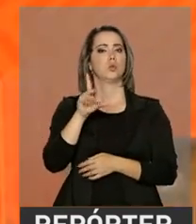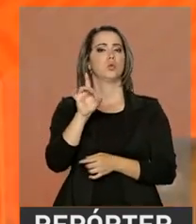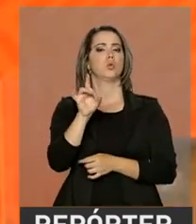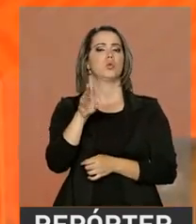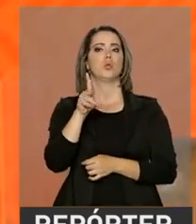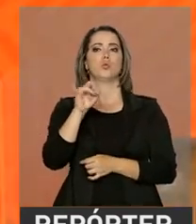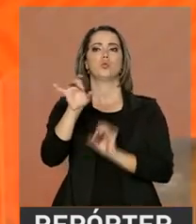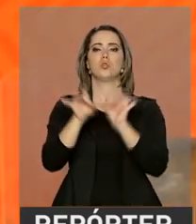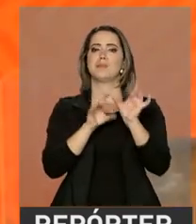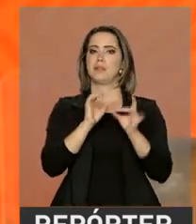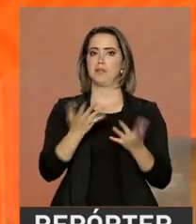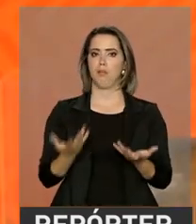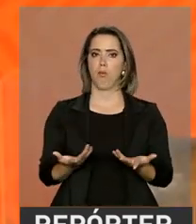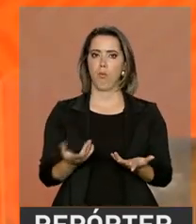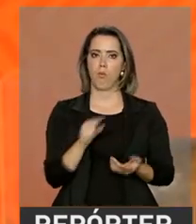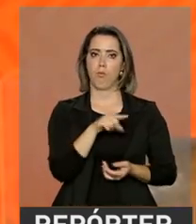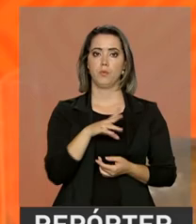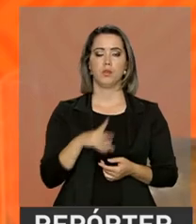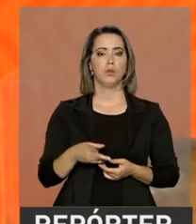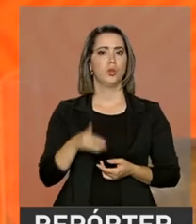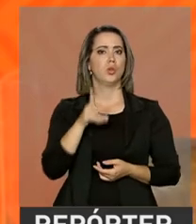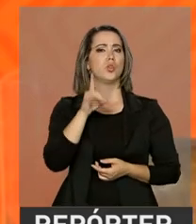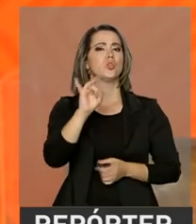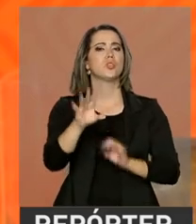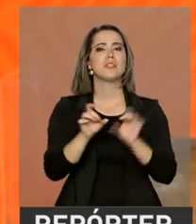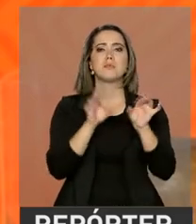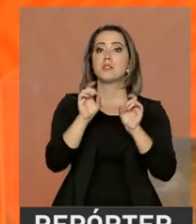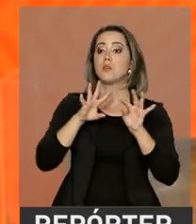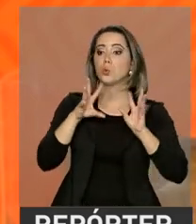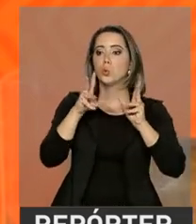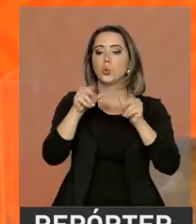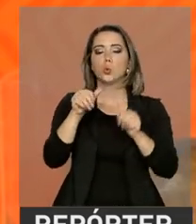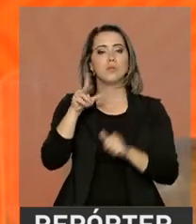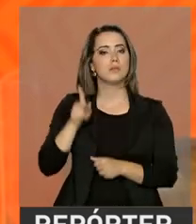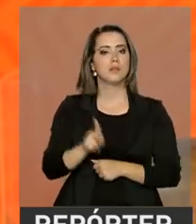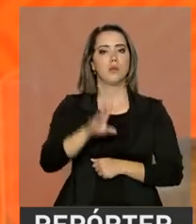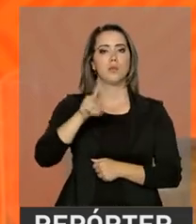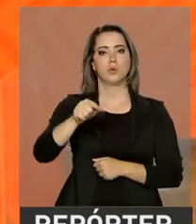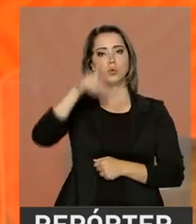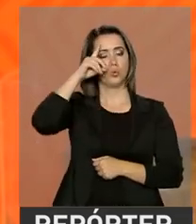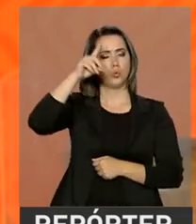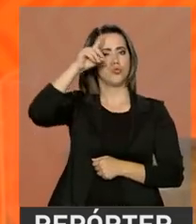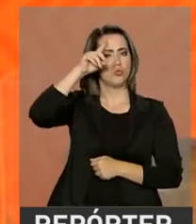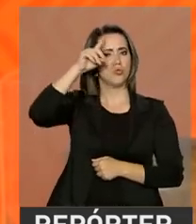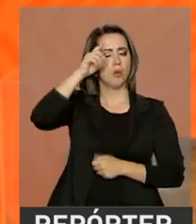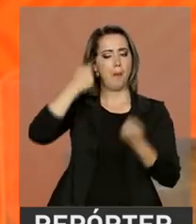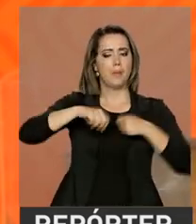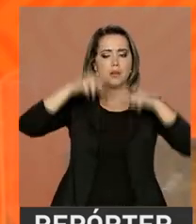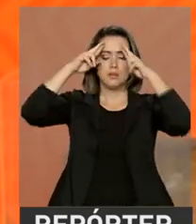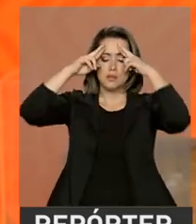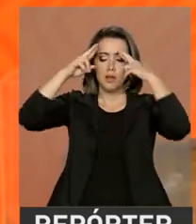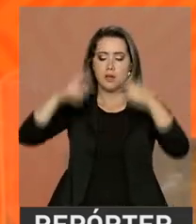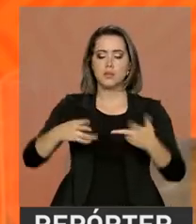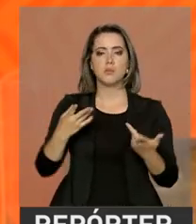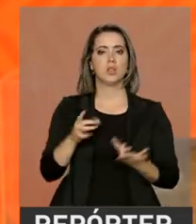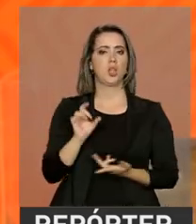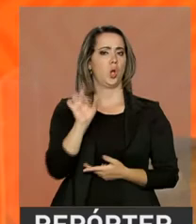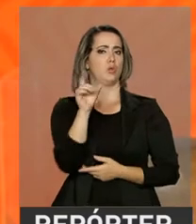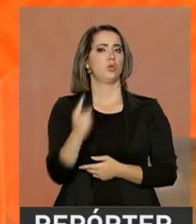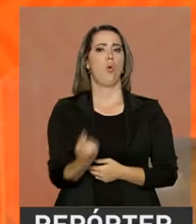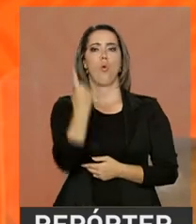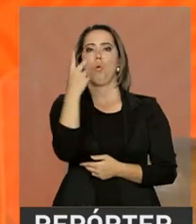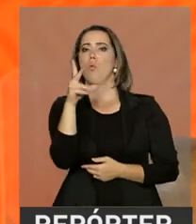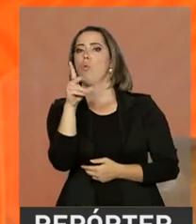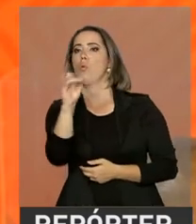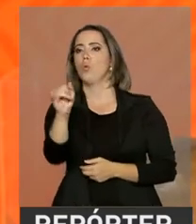do Índio. O Dia do Índio para a gente é todo dia, o dia de respeito, todo dia é dia de respeito. Não é só naquele dia que a gente